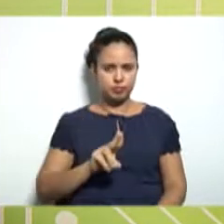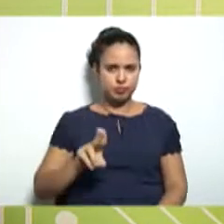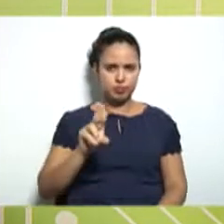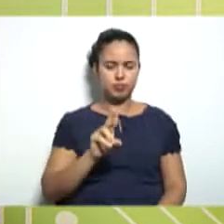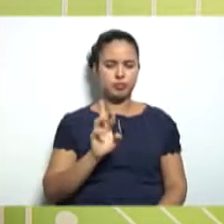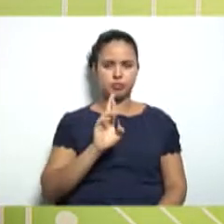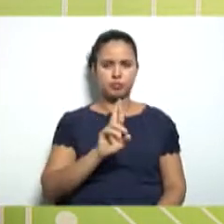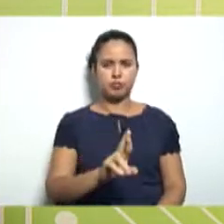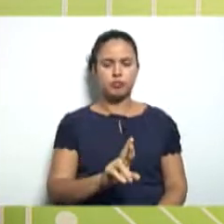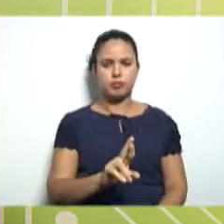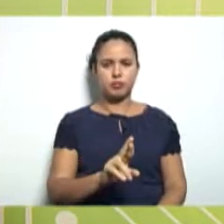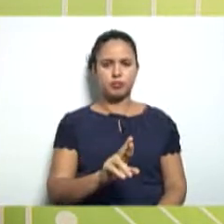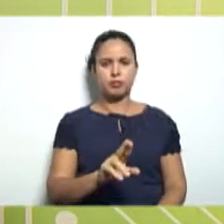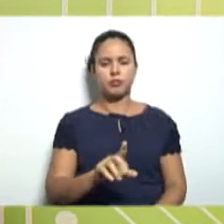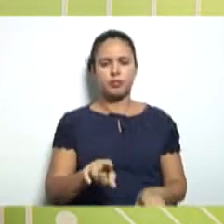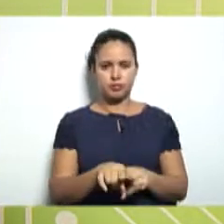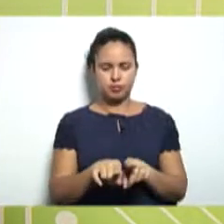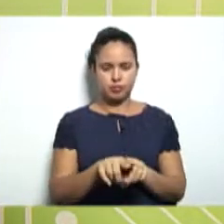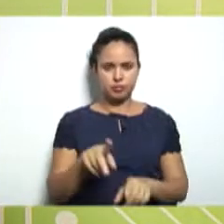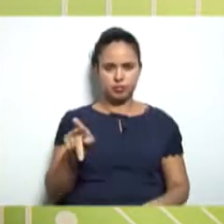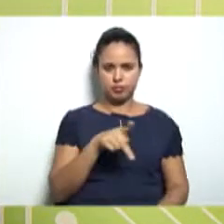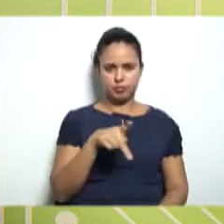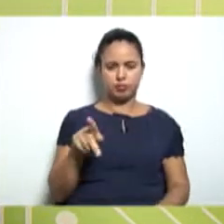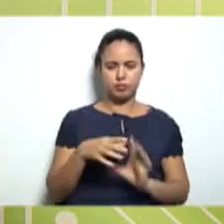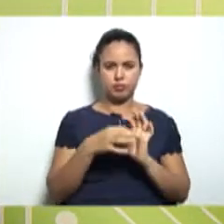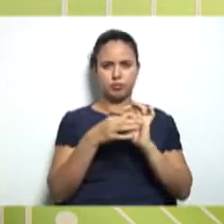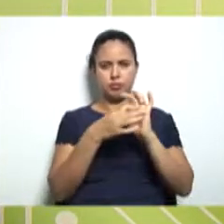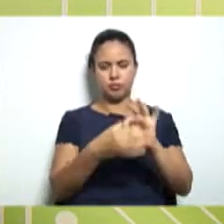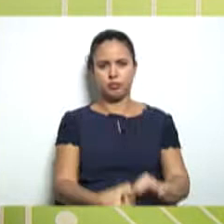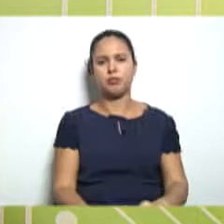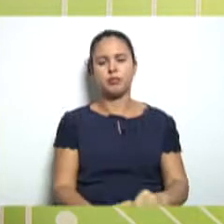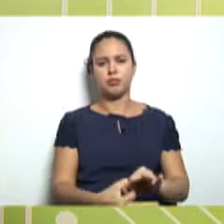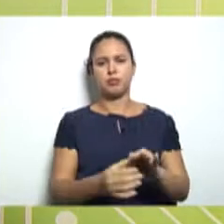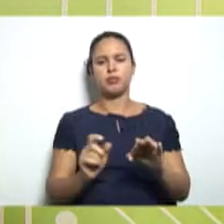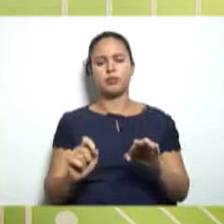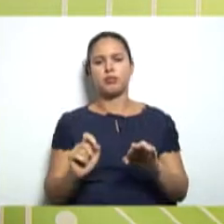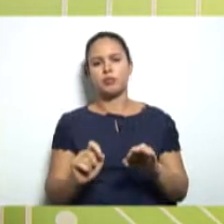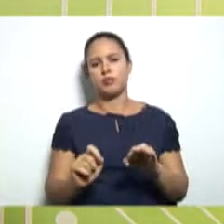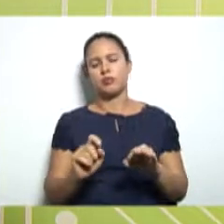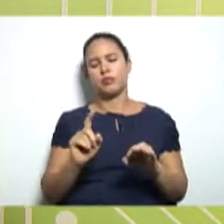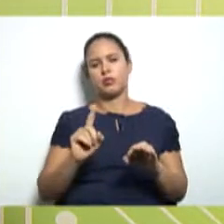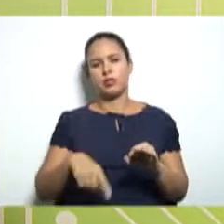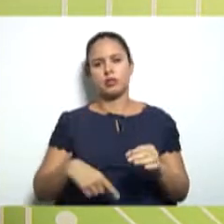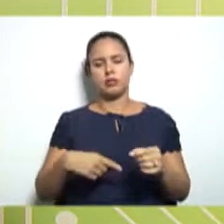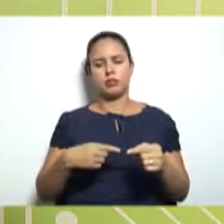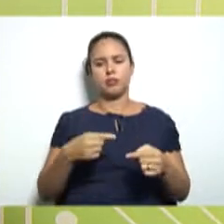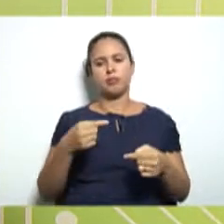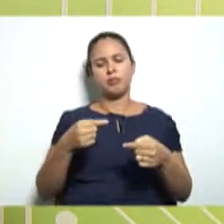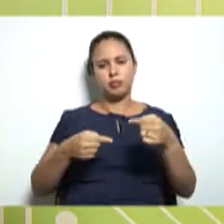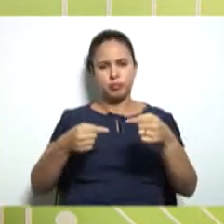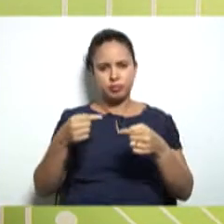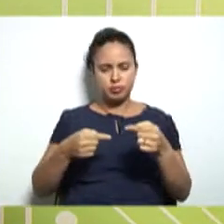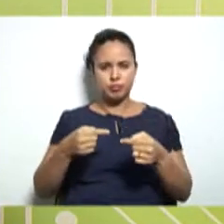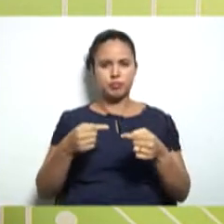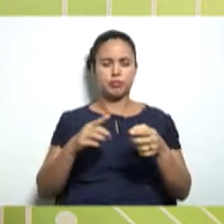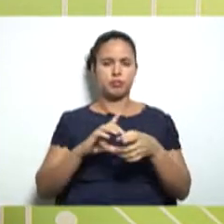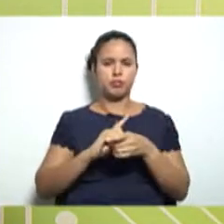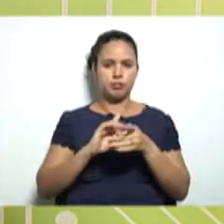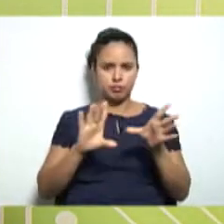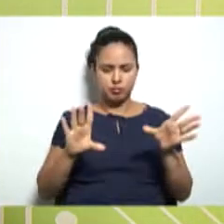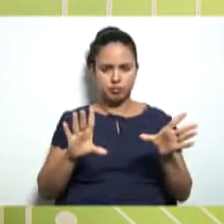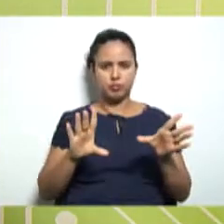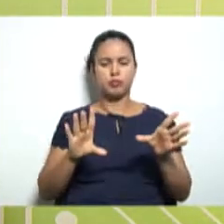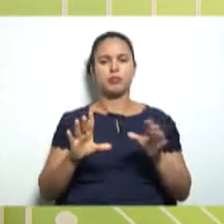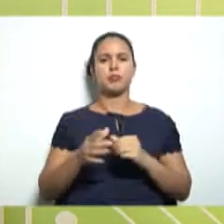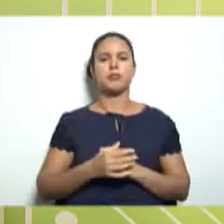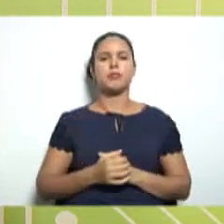gente tem também professores que geralmente estão ligados a uma ideologia mais forte, vão estar se envolvendo nesses debates de democracia, cidadania, que